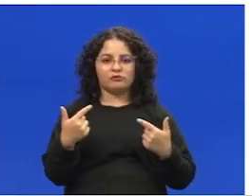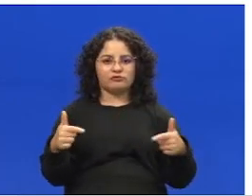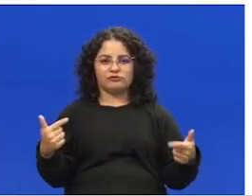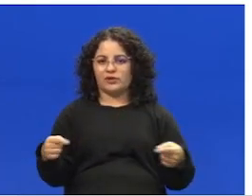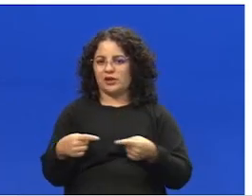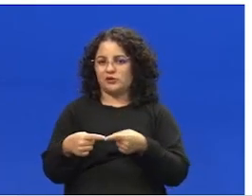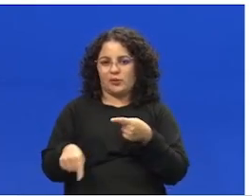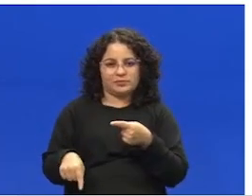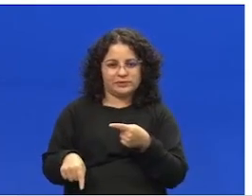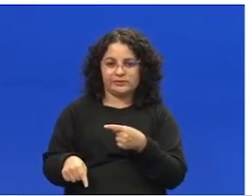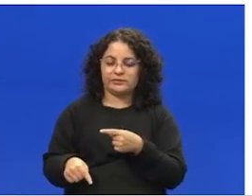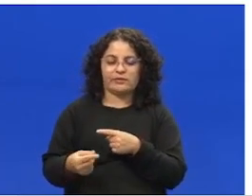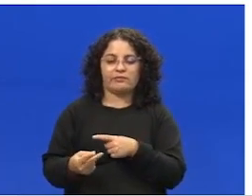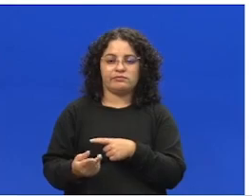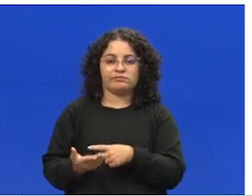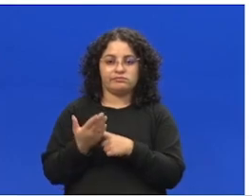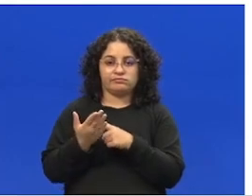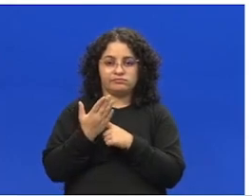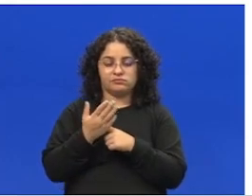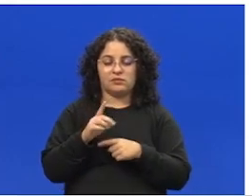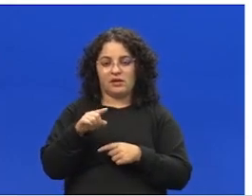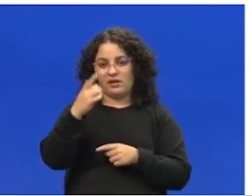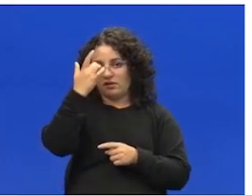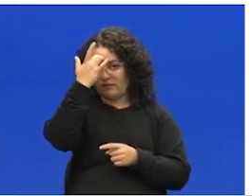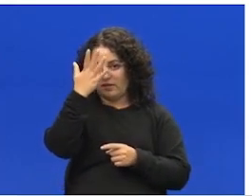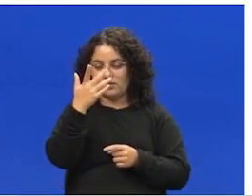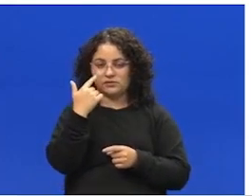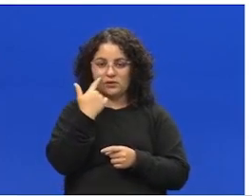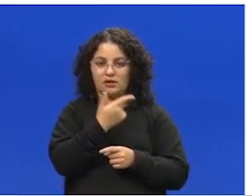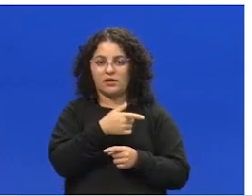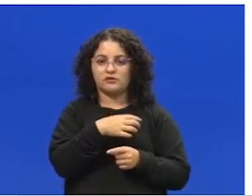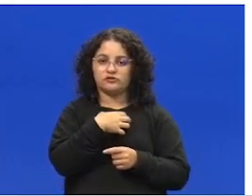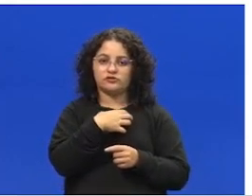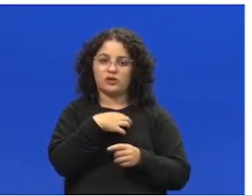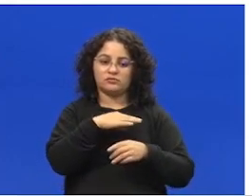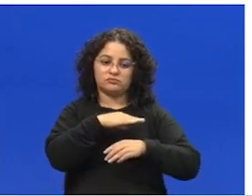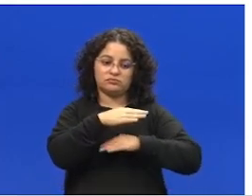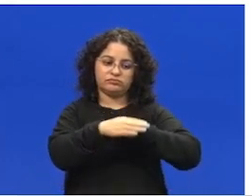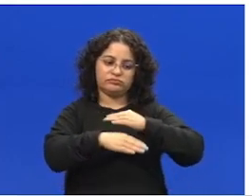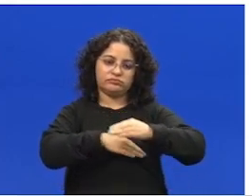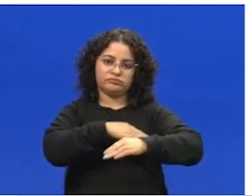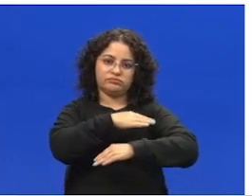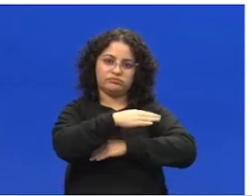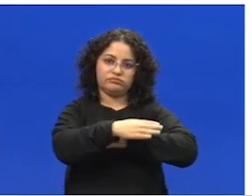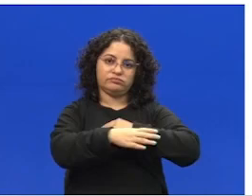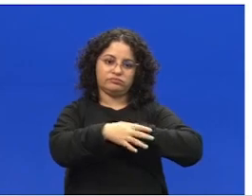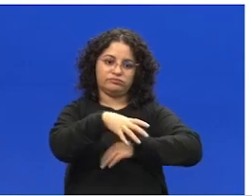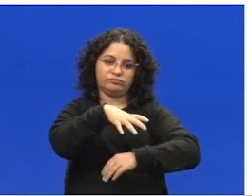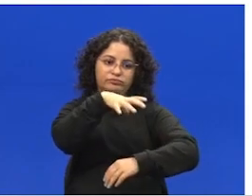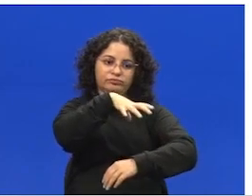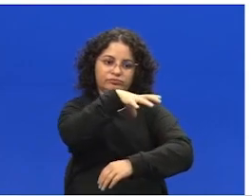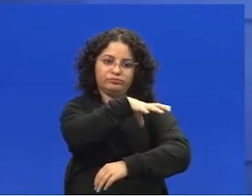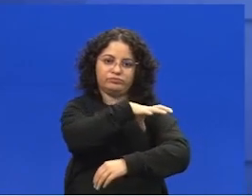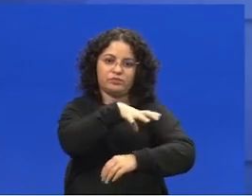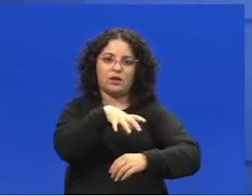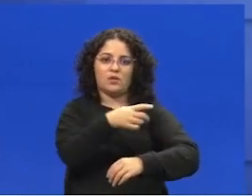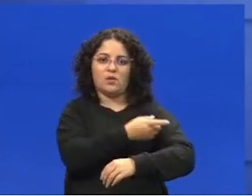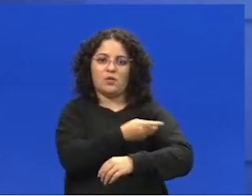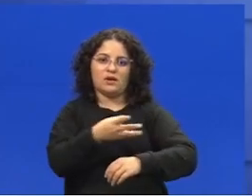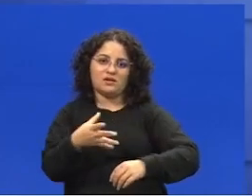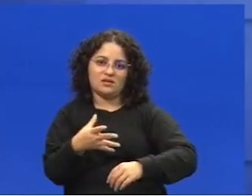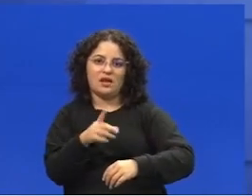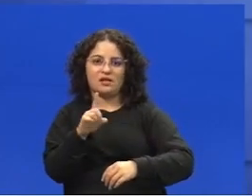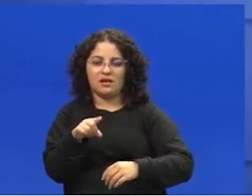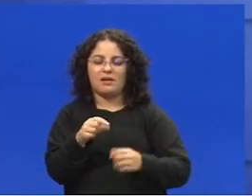método Ilizarov. Essa foi bem fácil, né? Forma circular com grande volume de componentes na montagem, o que gera um